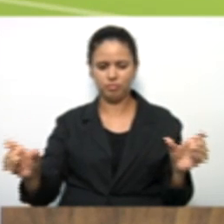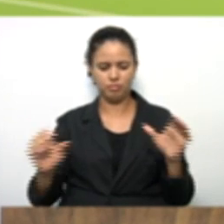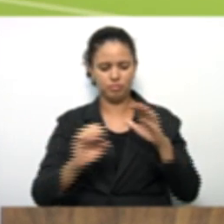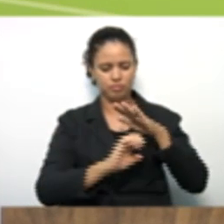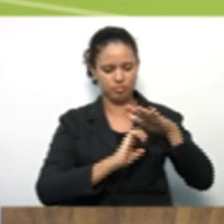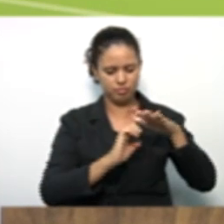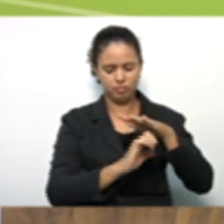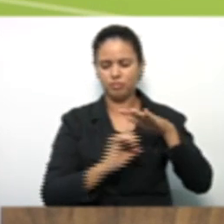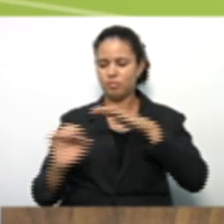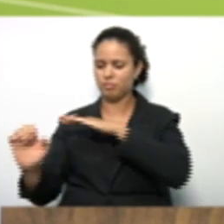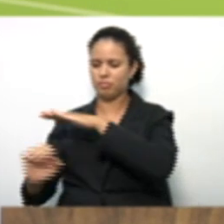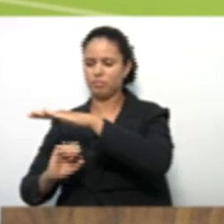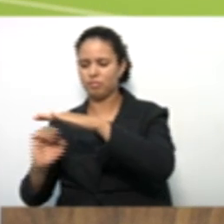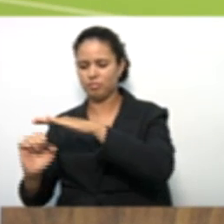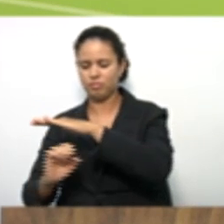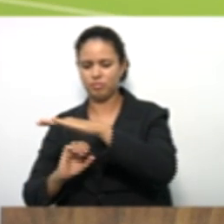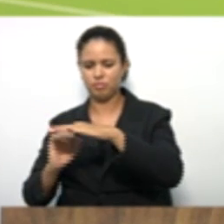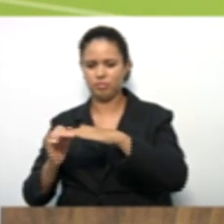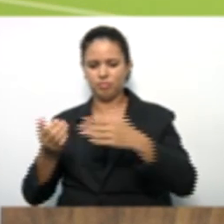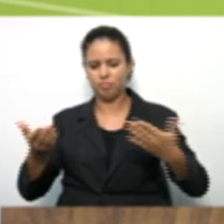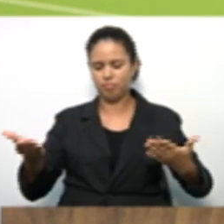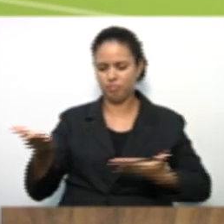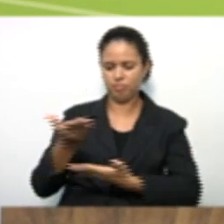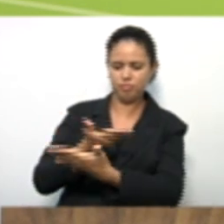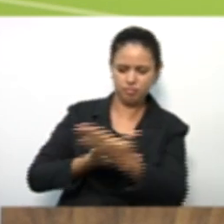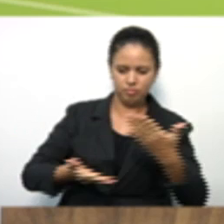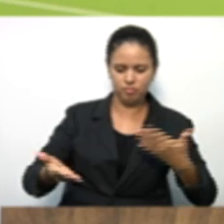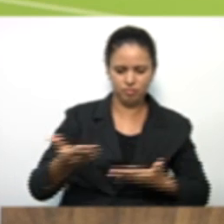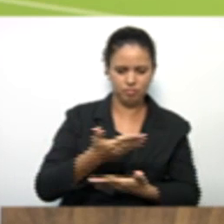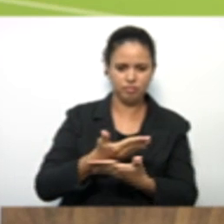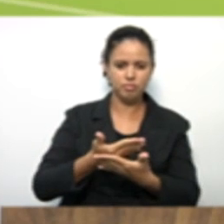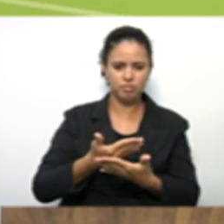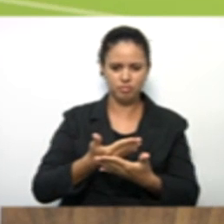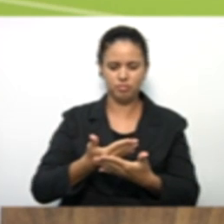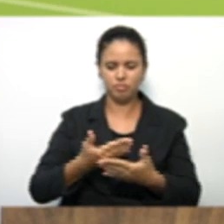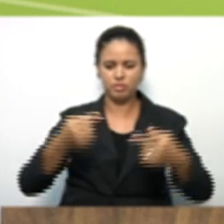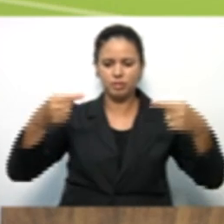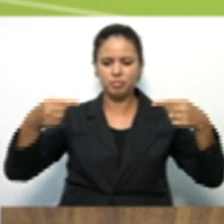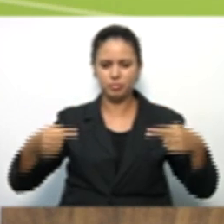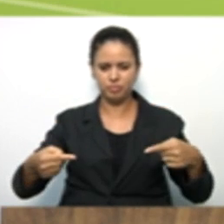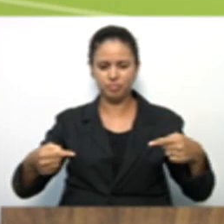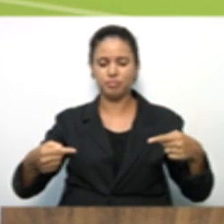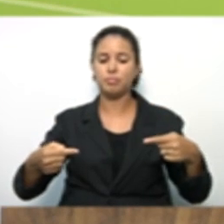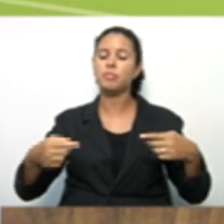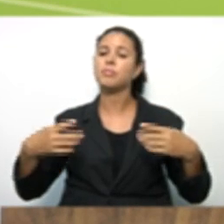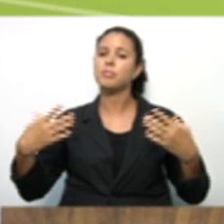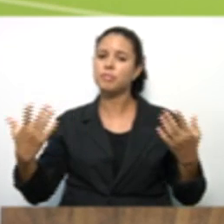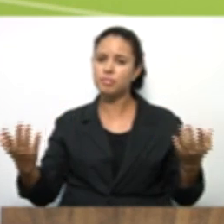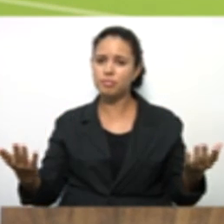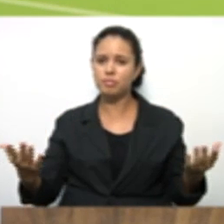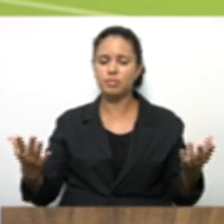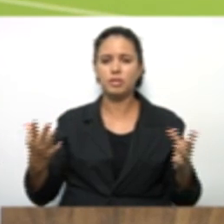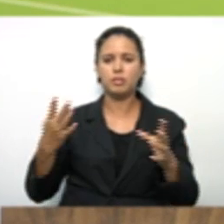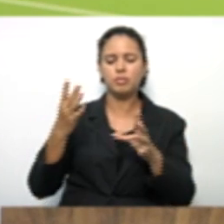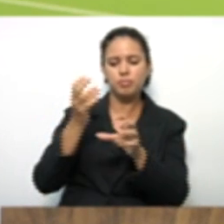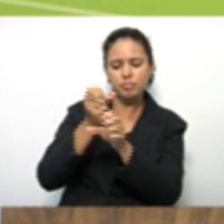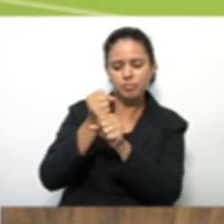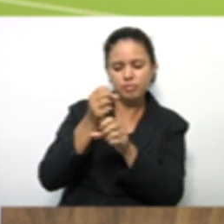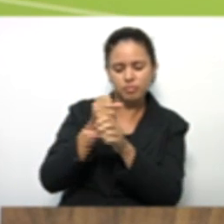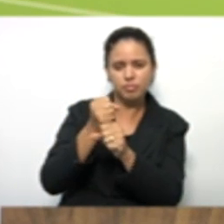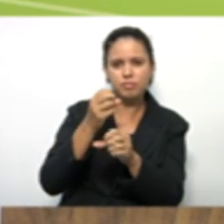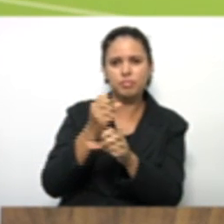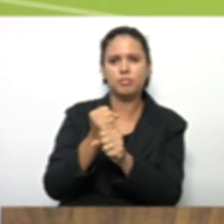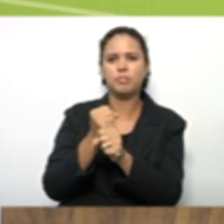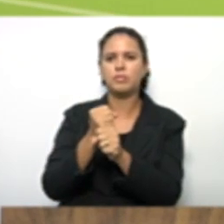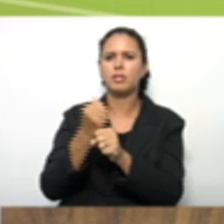decisões quanto às suas ações futuras. Então, a informação contábil, ela é útil tanto internamente, né,